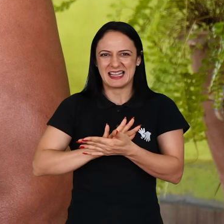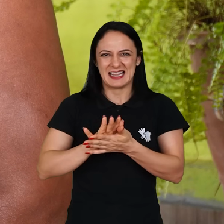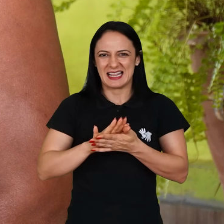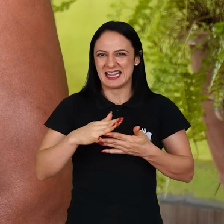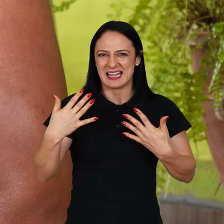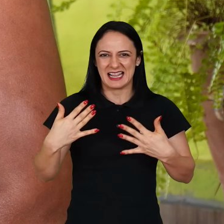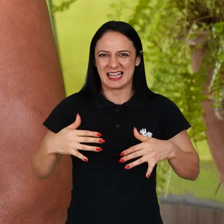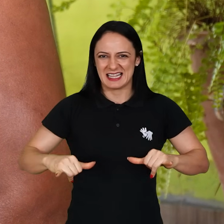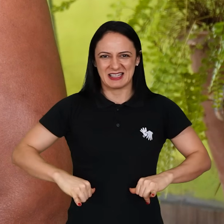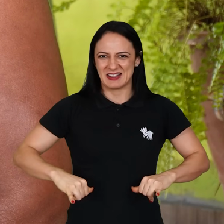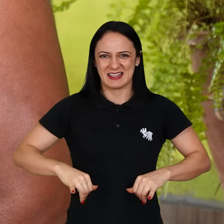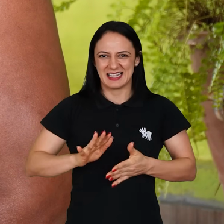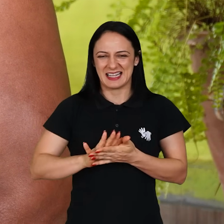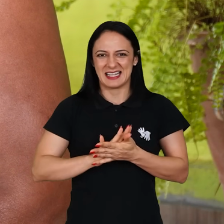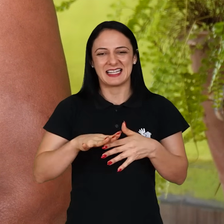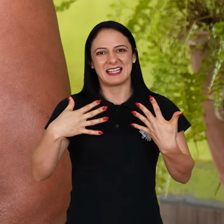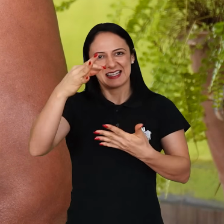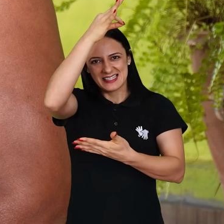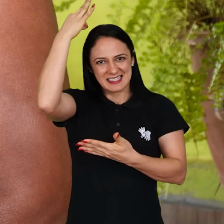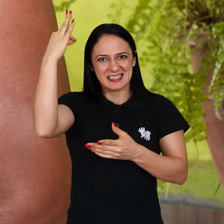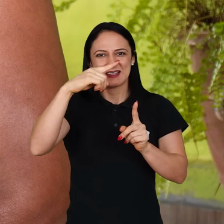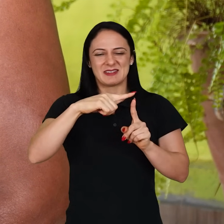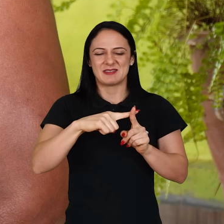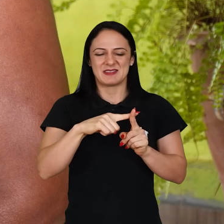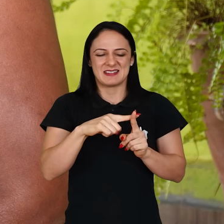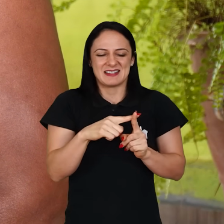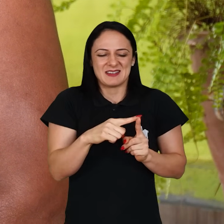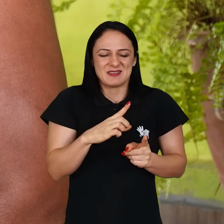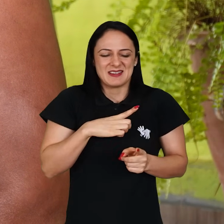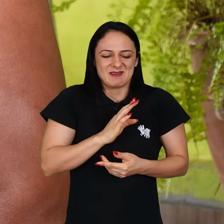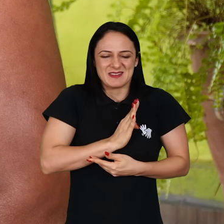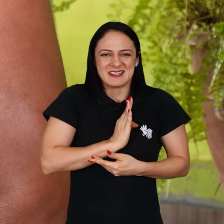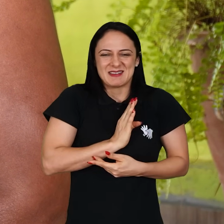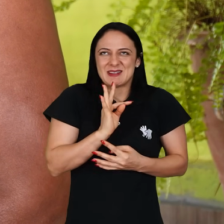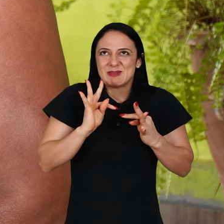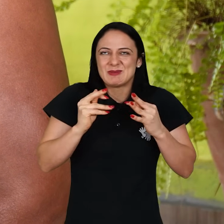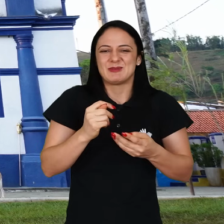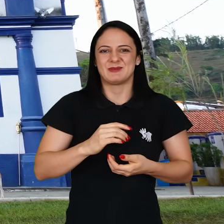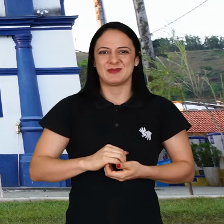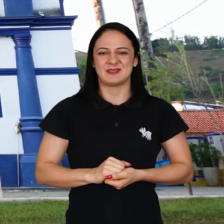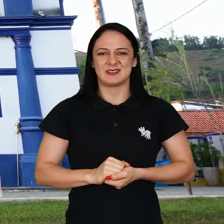Então, para mim, a Santa Cruz Queimada é uma santa que eu tenho dentro do meu coração, que é tudo que eu tenho,